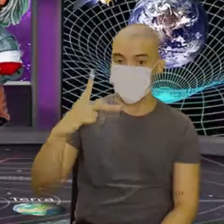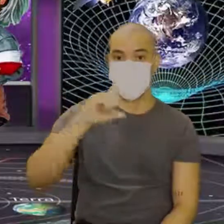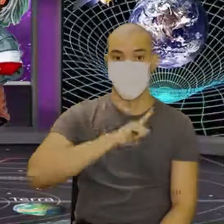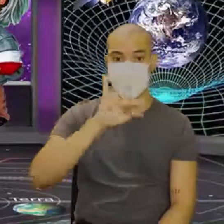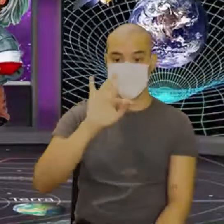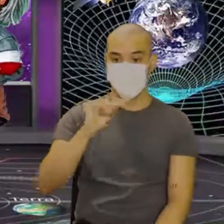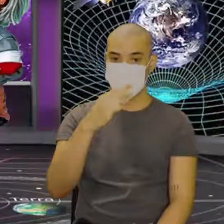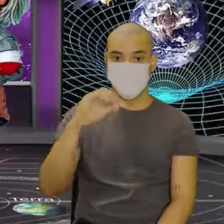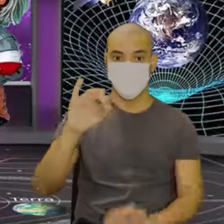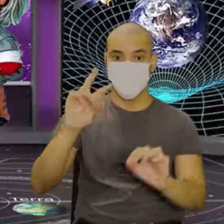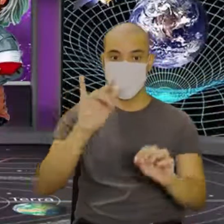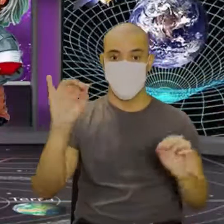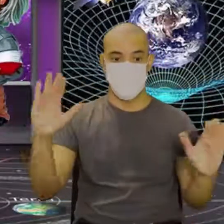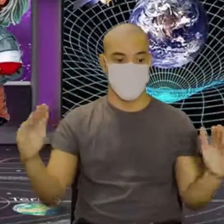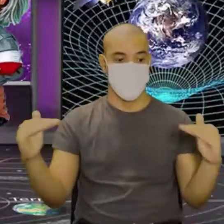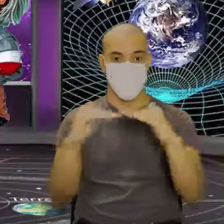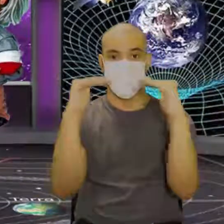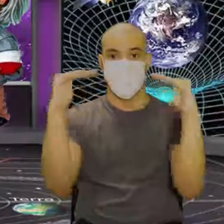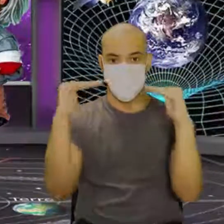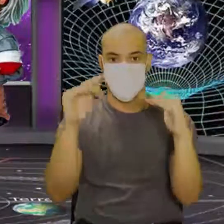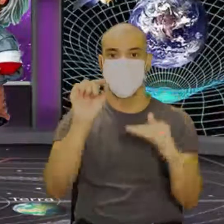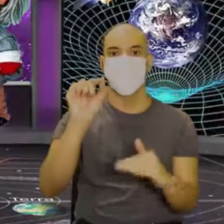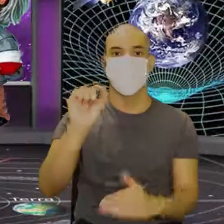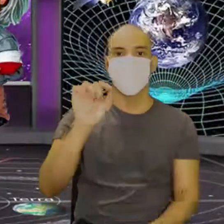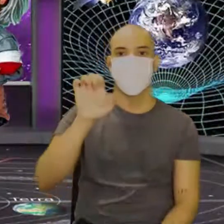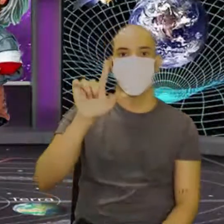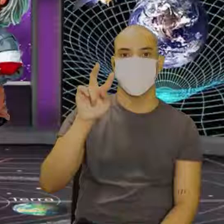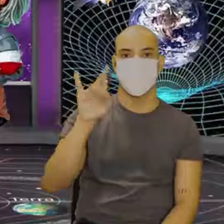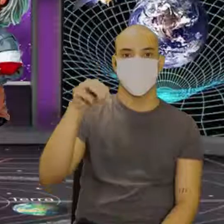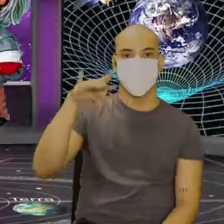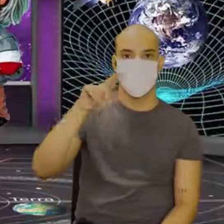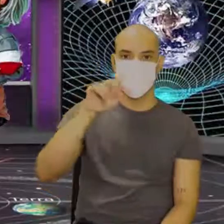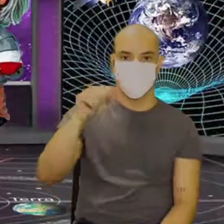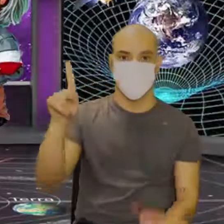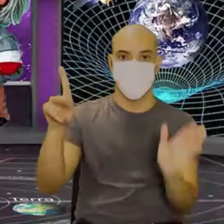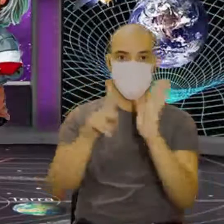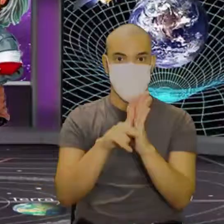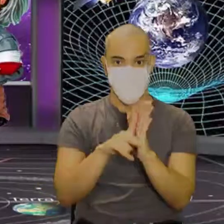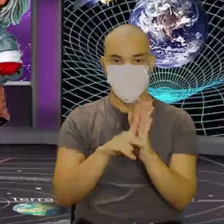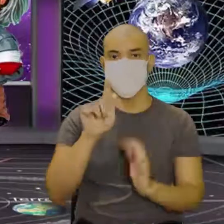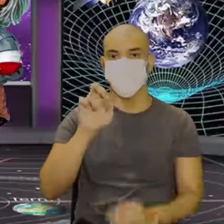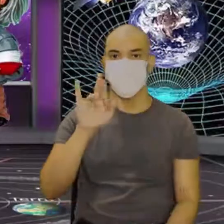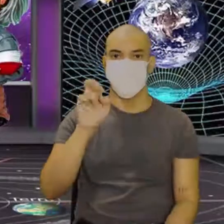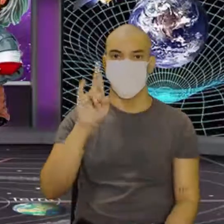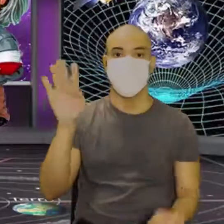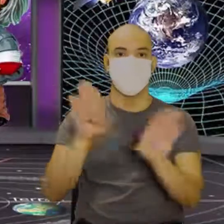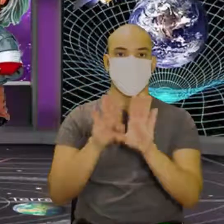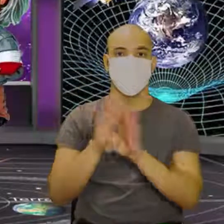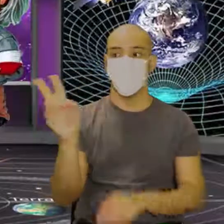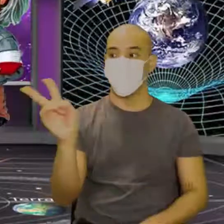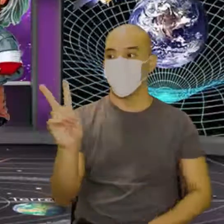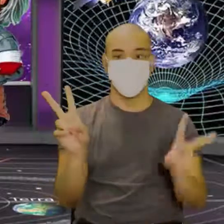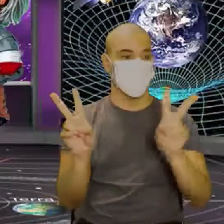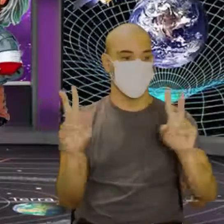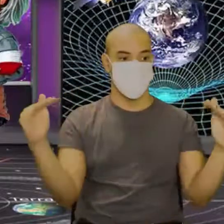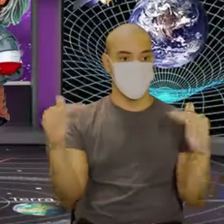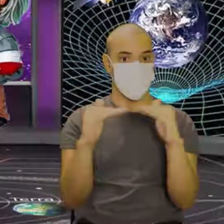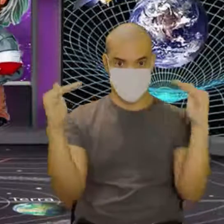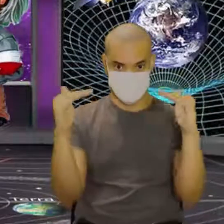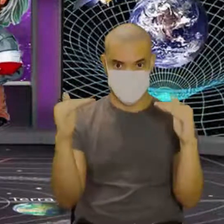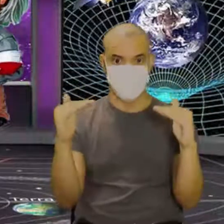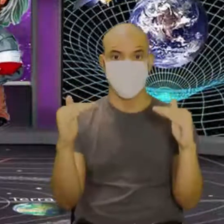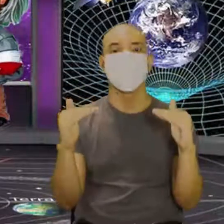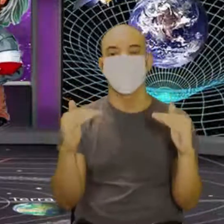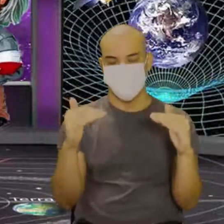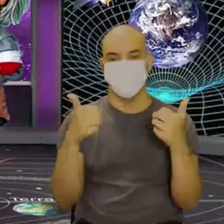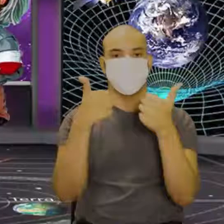se igualar à força eletromotriz do gerador, que também é em volts. Se igualou,